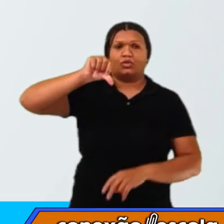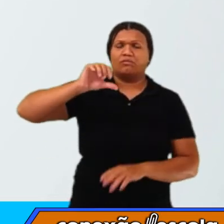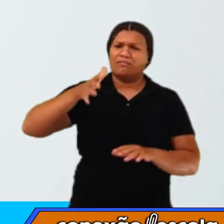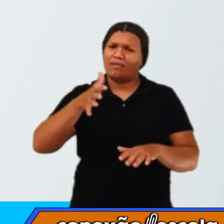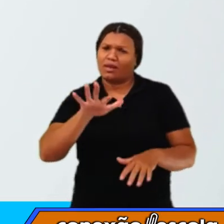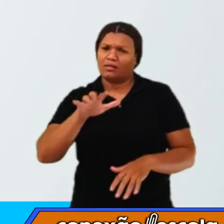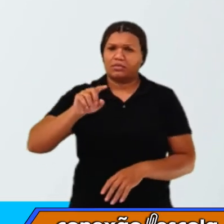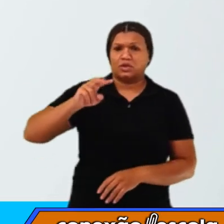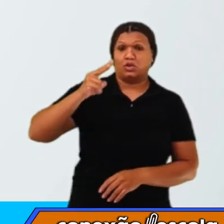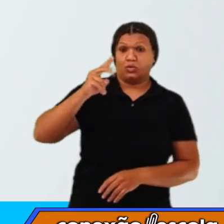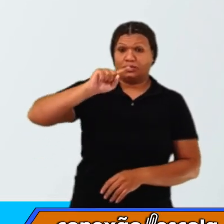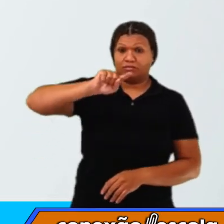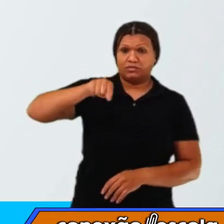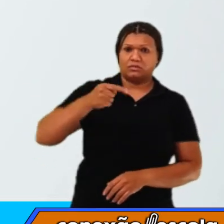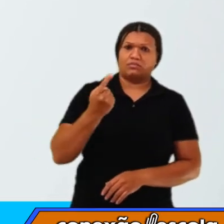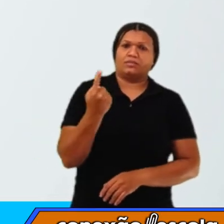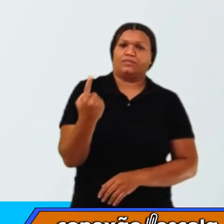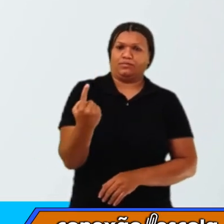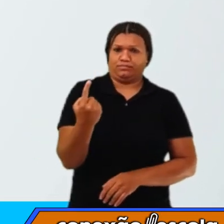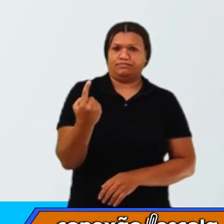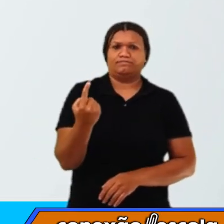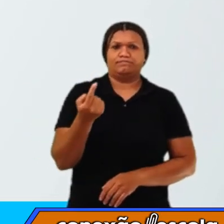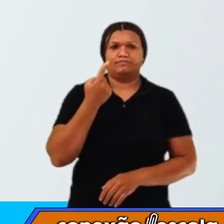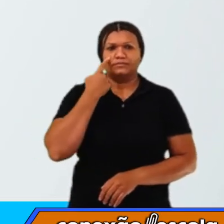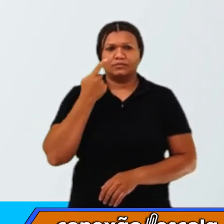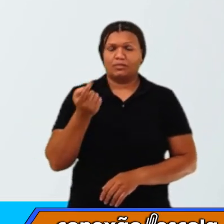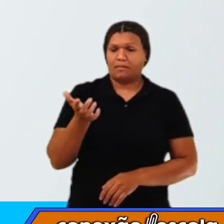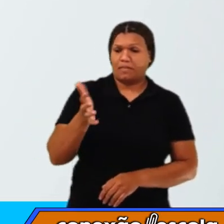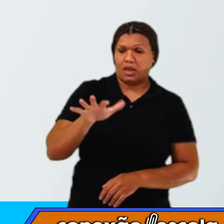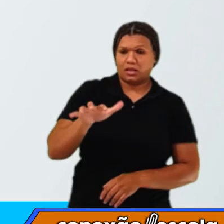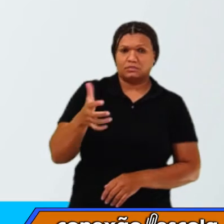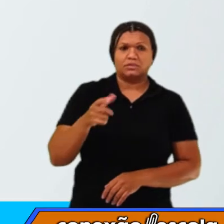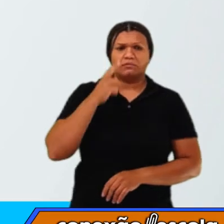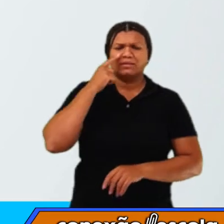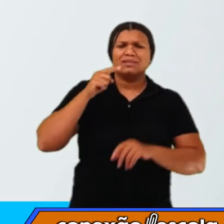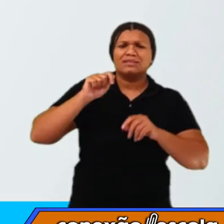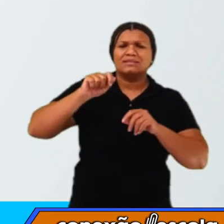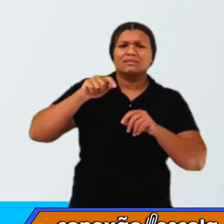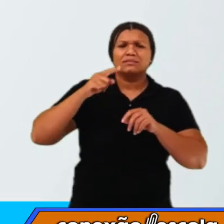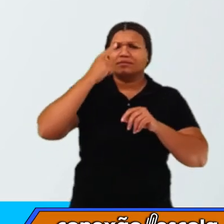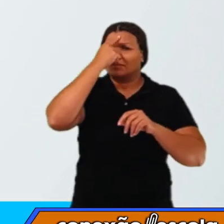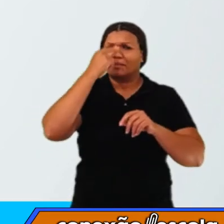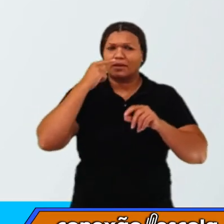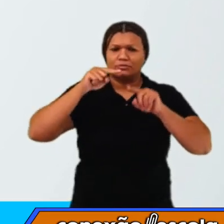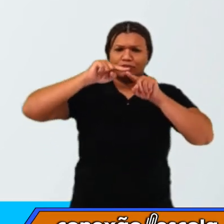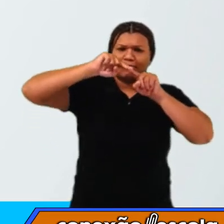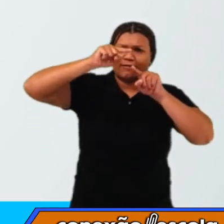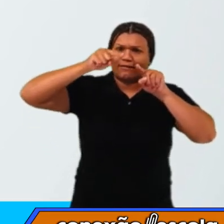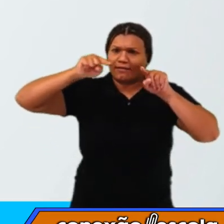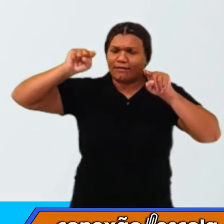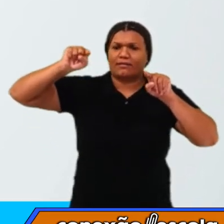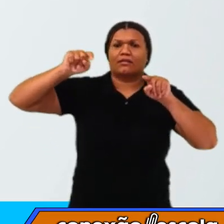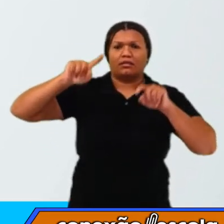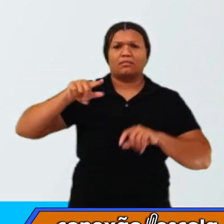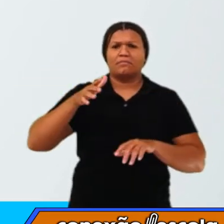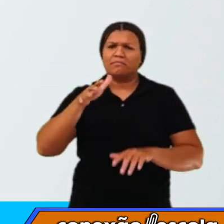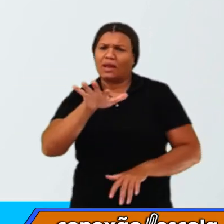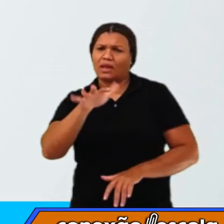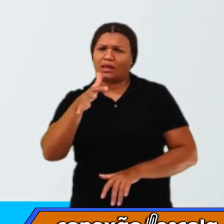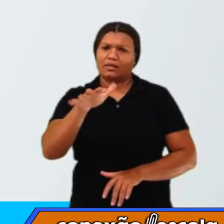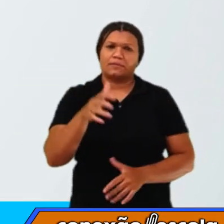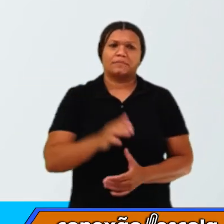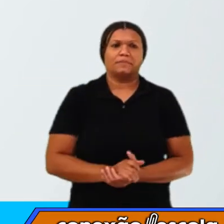mente 2,1 esse símbolo aqui sinal aqui é de aproximadamente Tá bom mais um exemplo